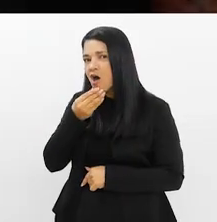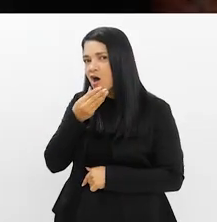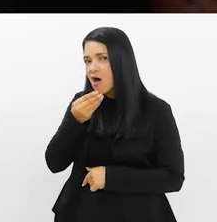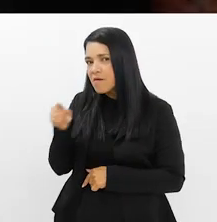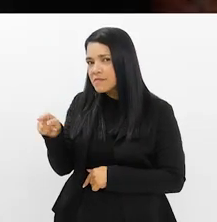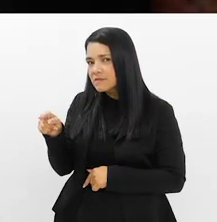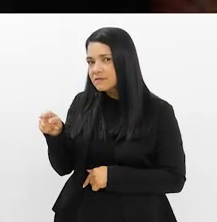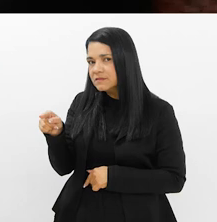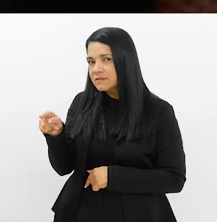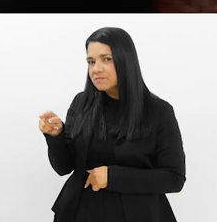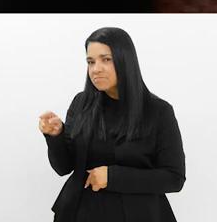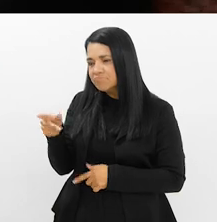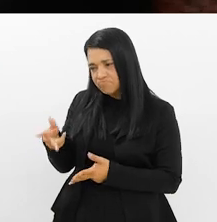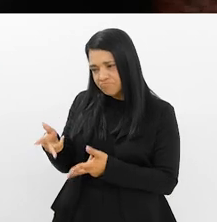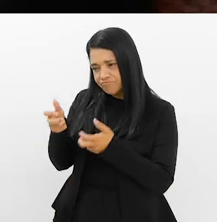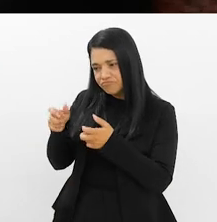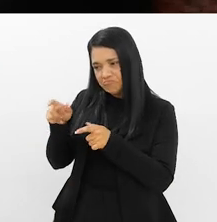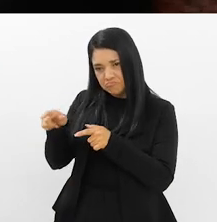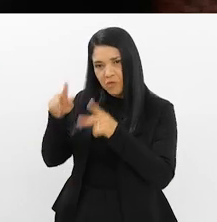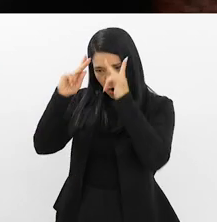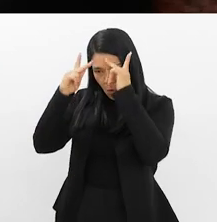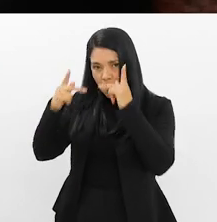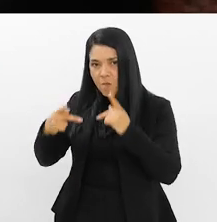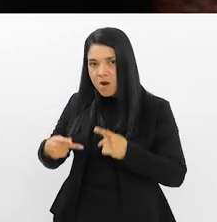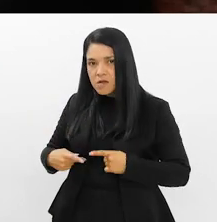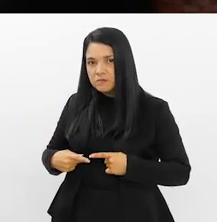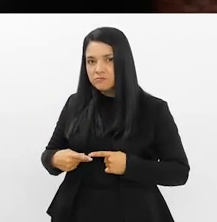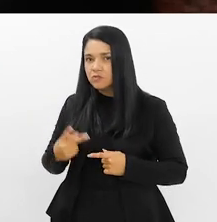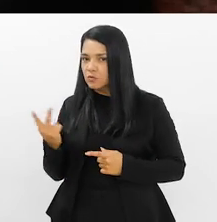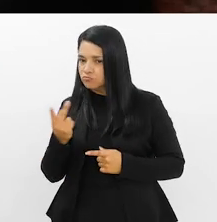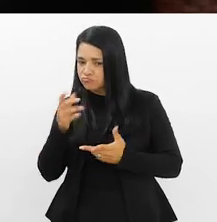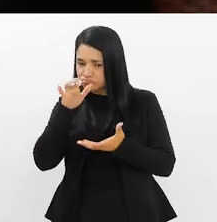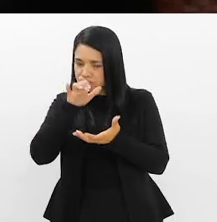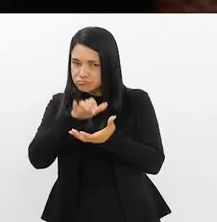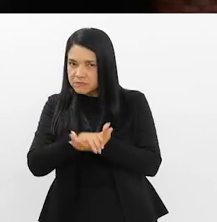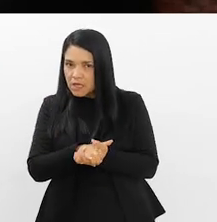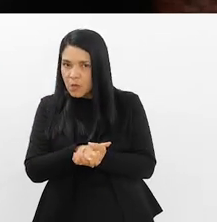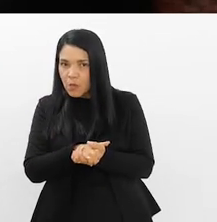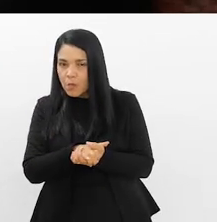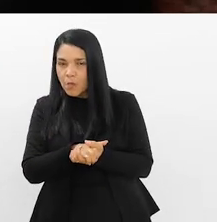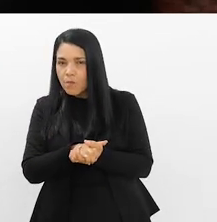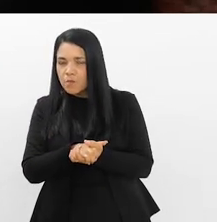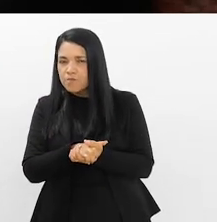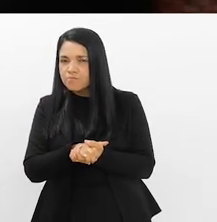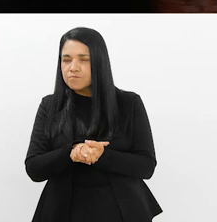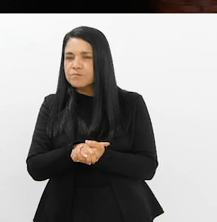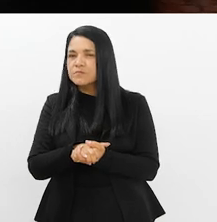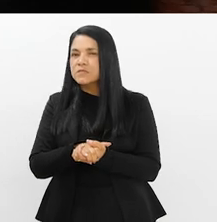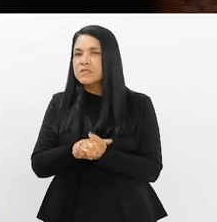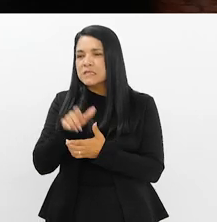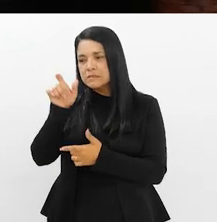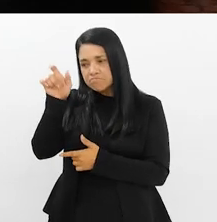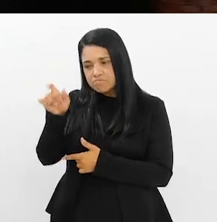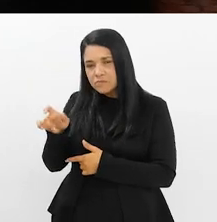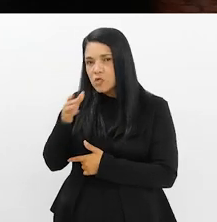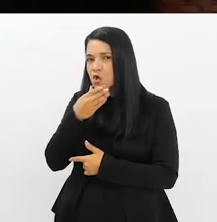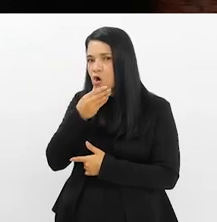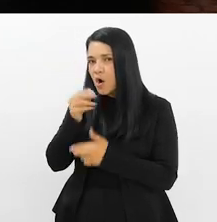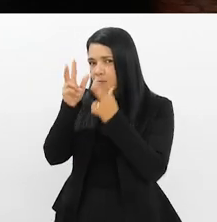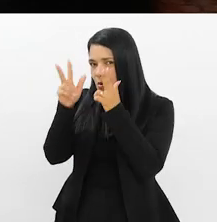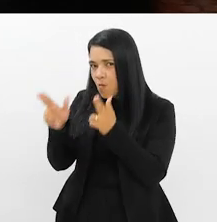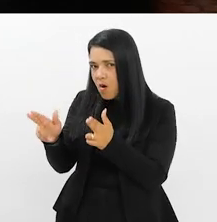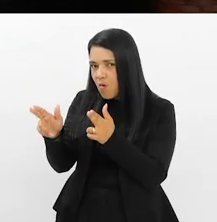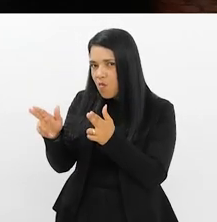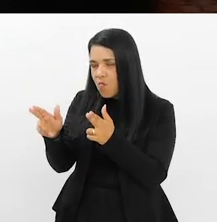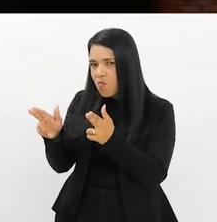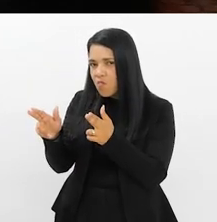vê essa questão, porque são seres humanos, é um casal, mas a gente vê todo esse peso, esse